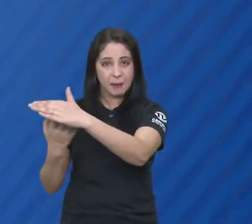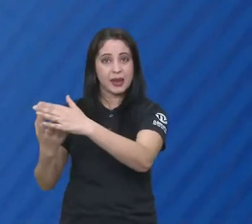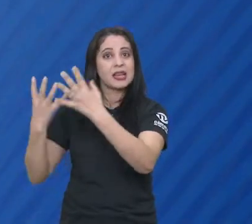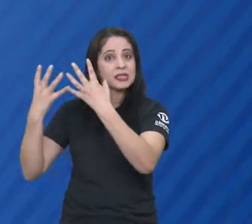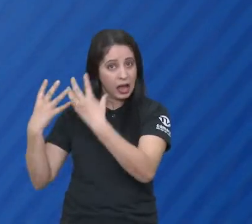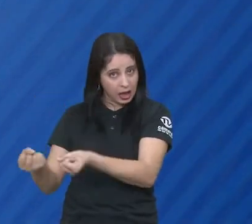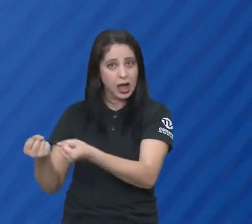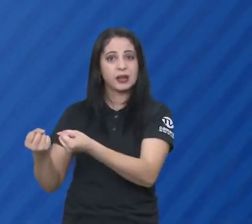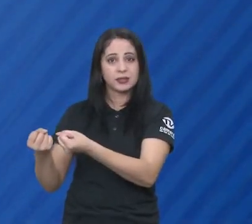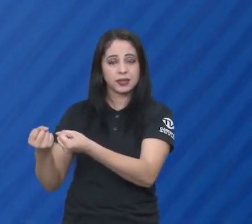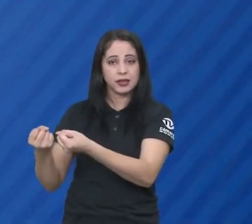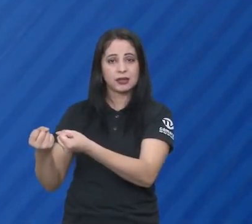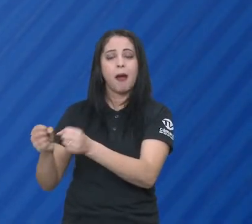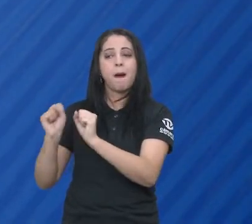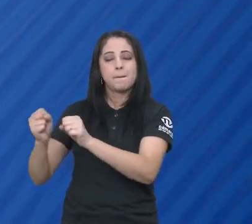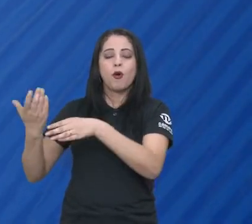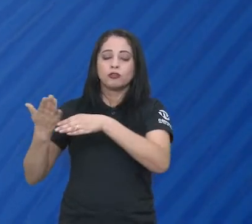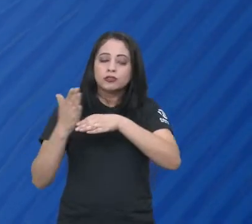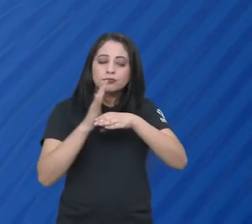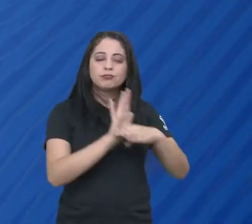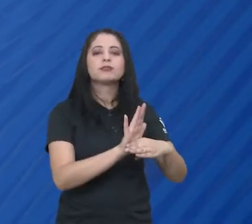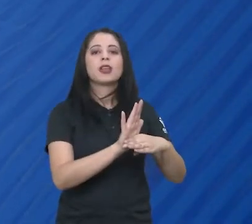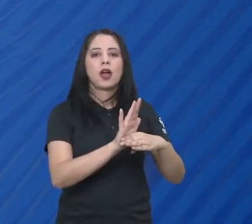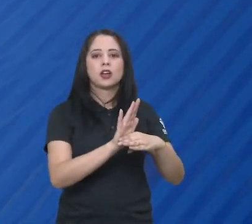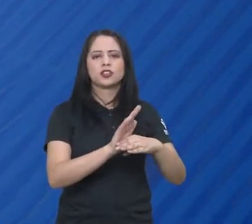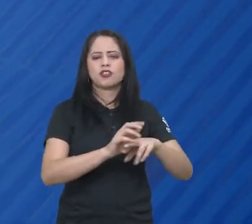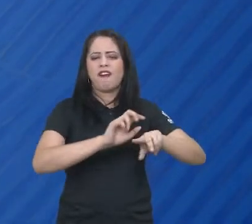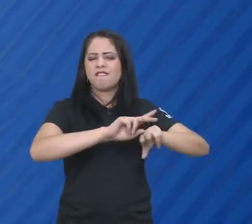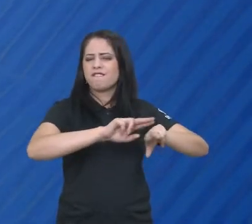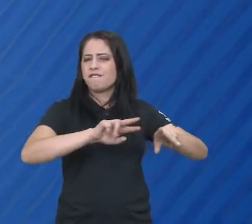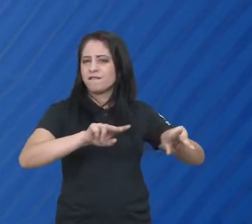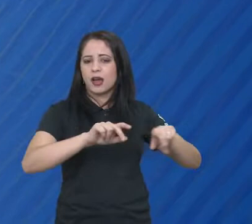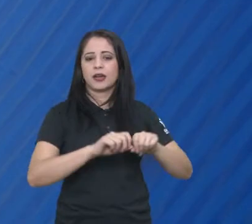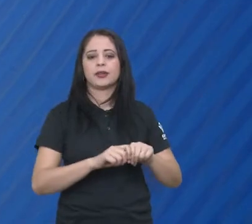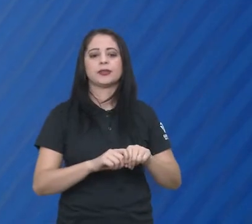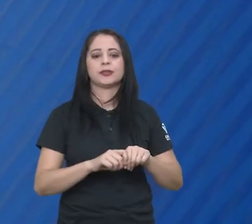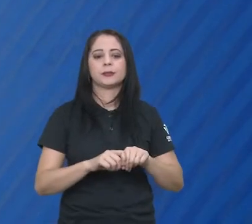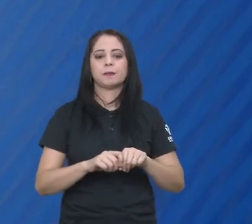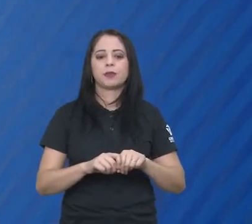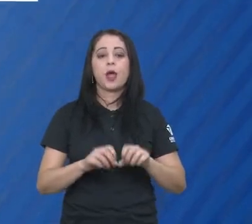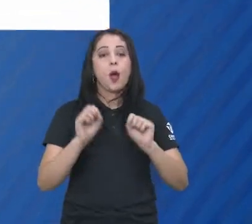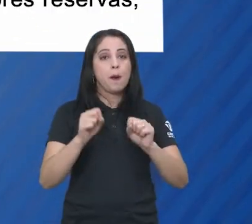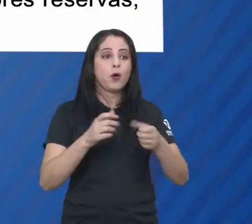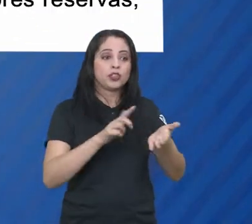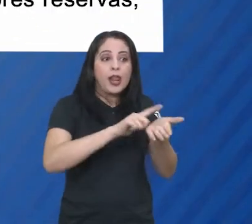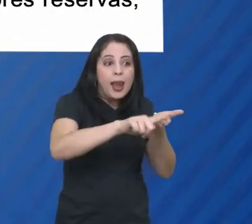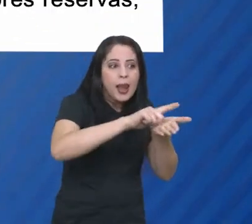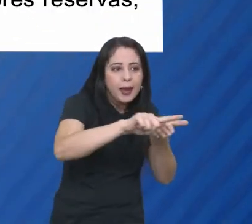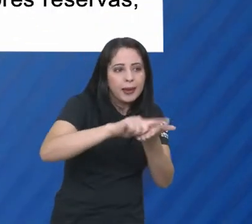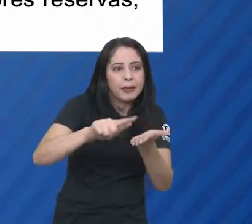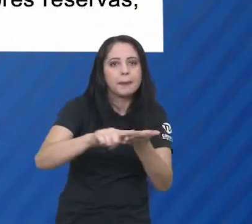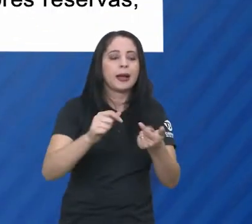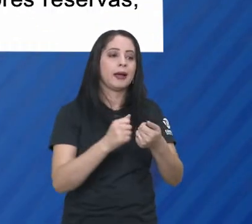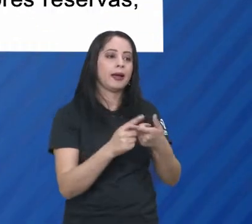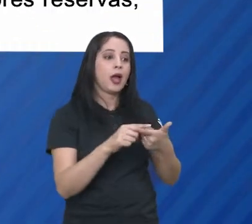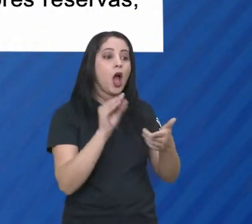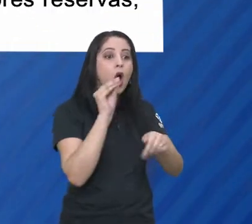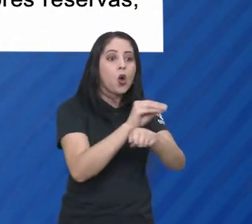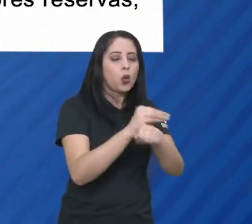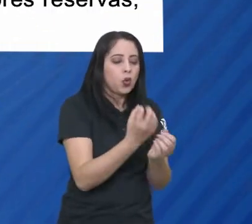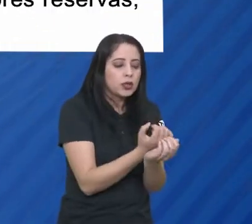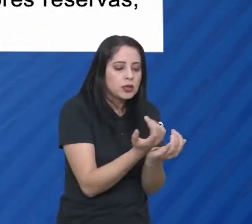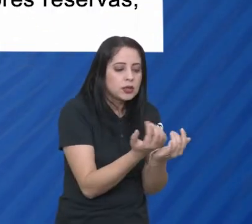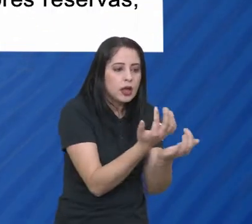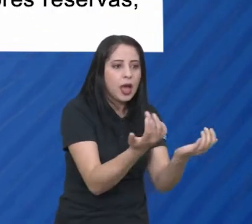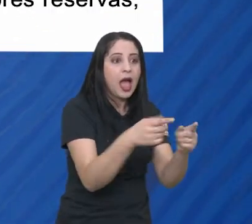inscreverem no programa poderão auxiliar a manutenção dos campos públicos em diversas frentes, por meio de serviços de limpeza,